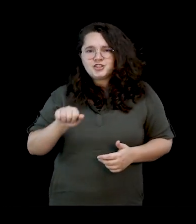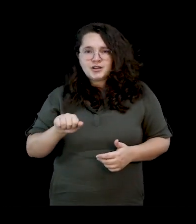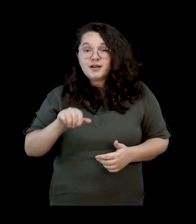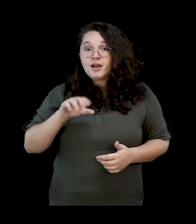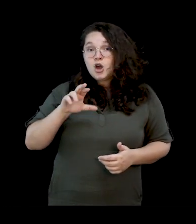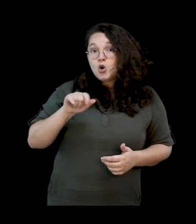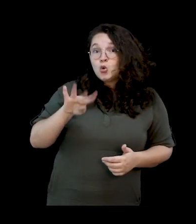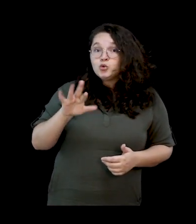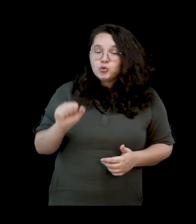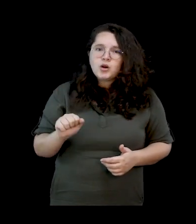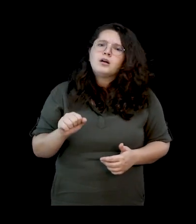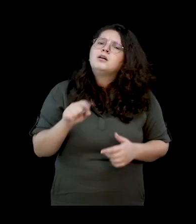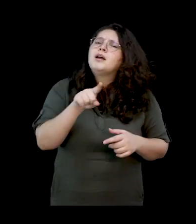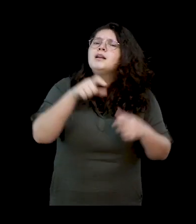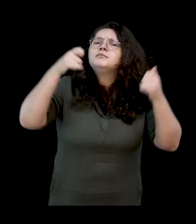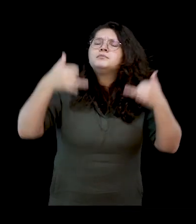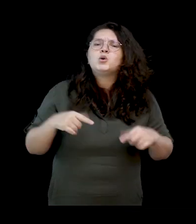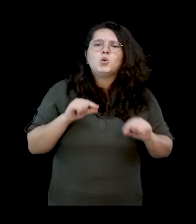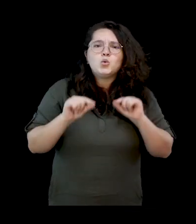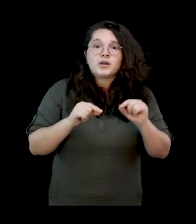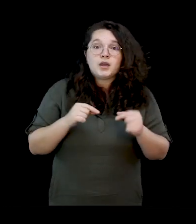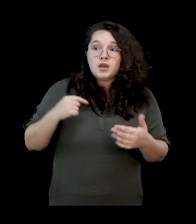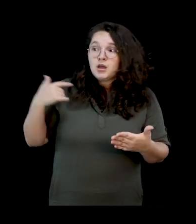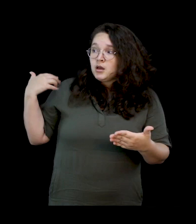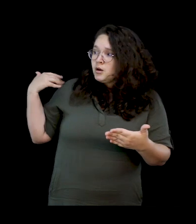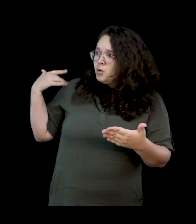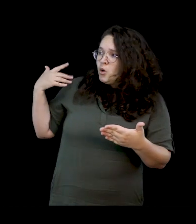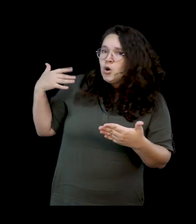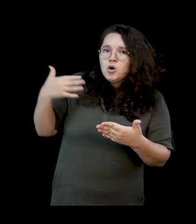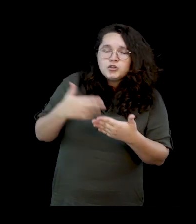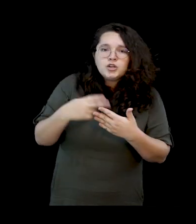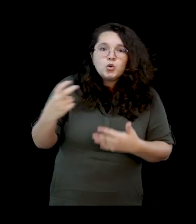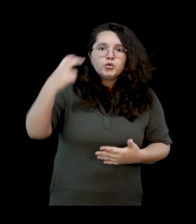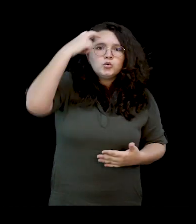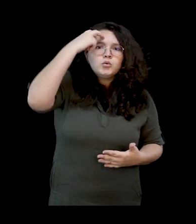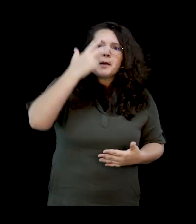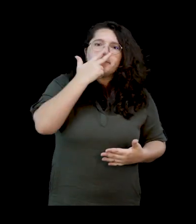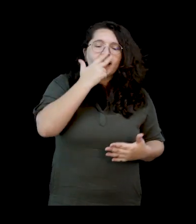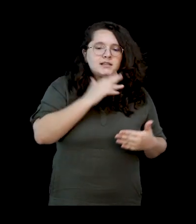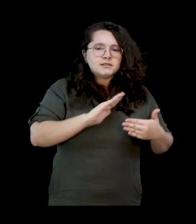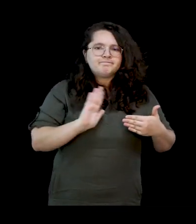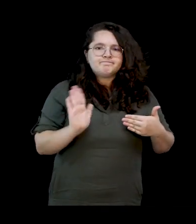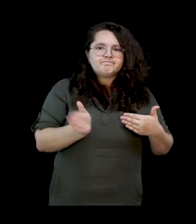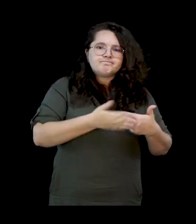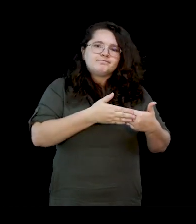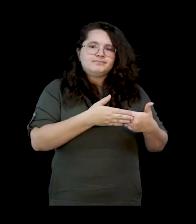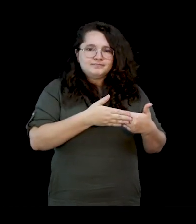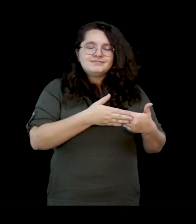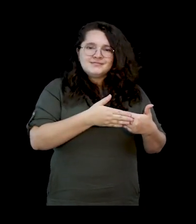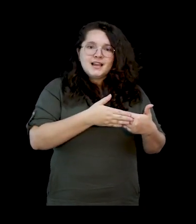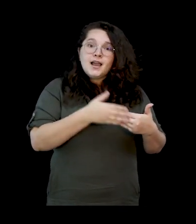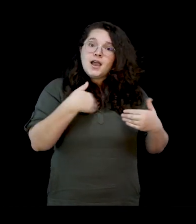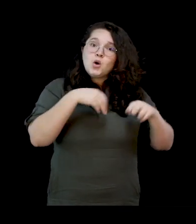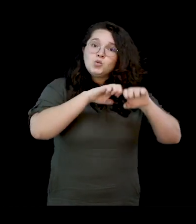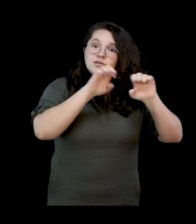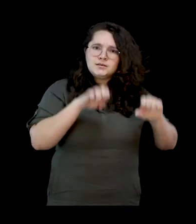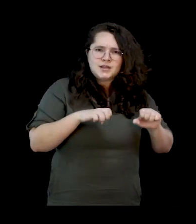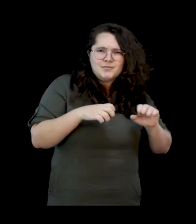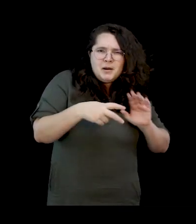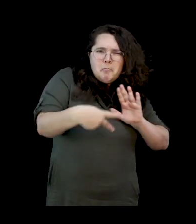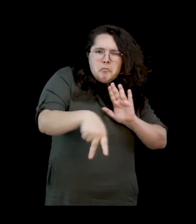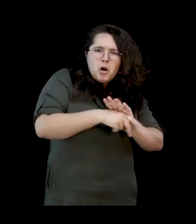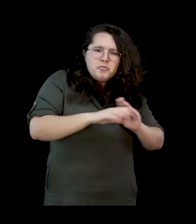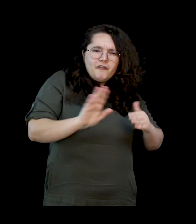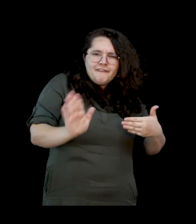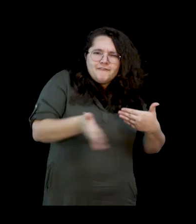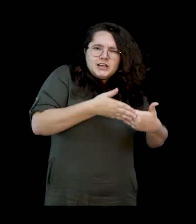o fato que a cultura hoje se transformou num sistema fechado, que é o sistema, não é muito diferente dos sistemas